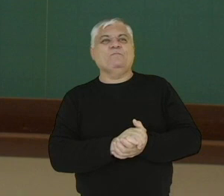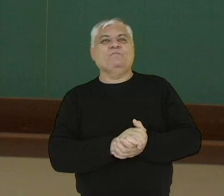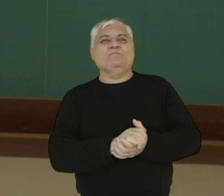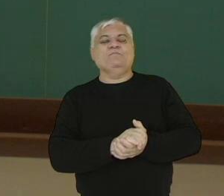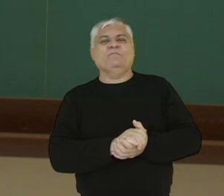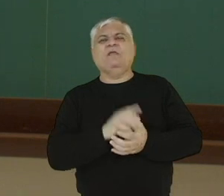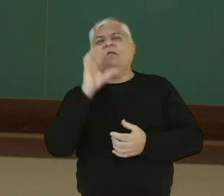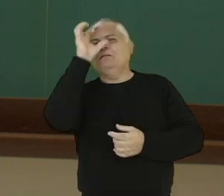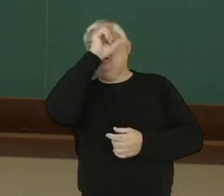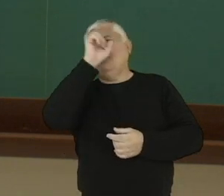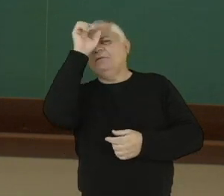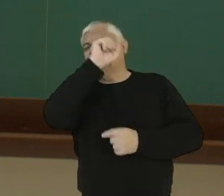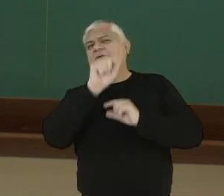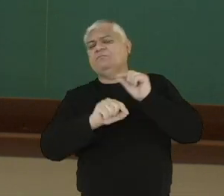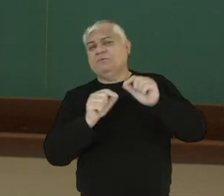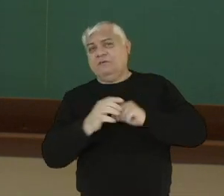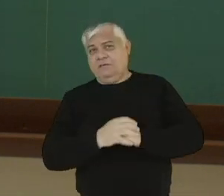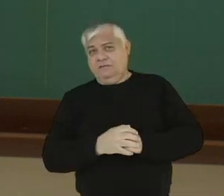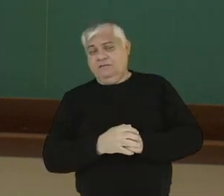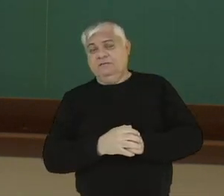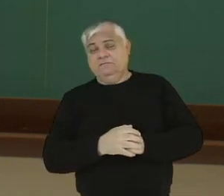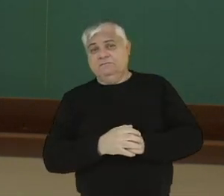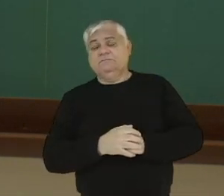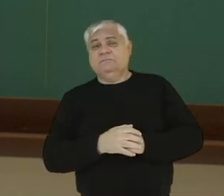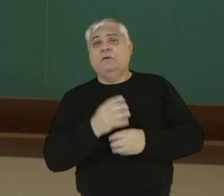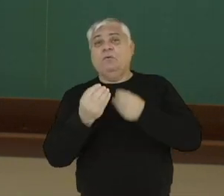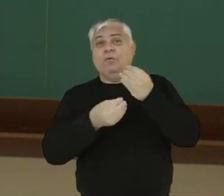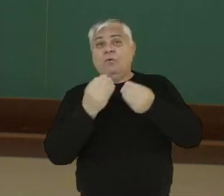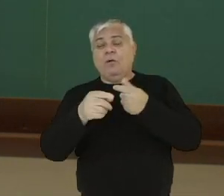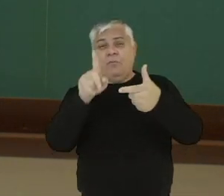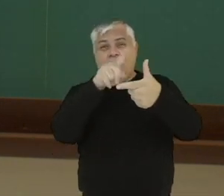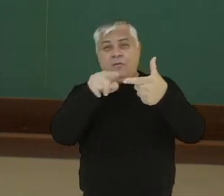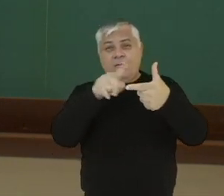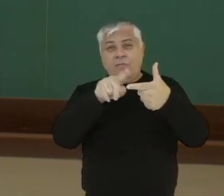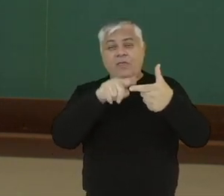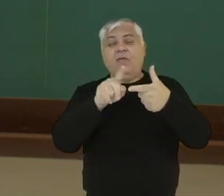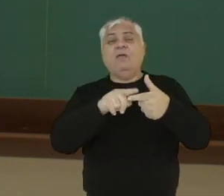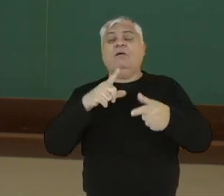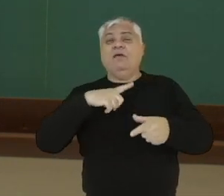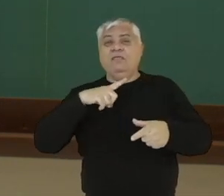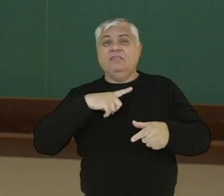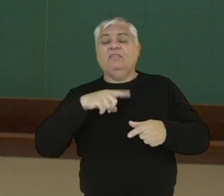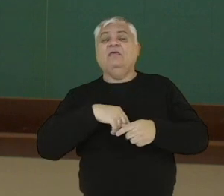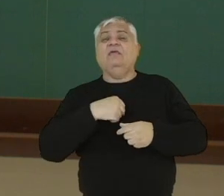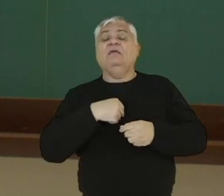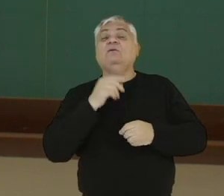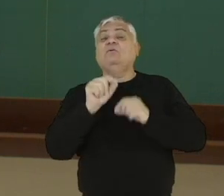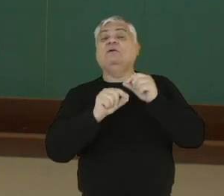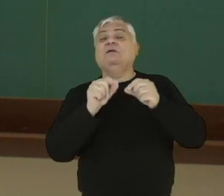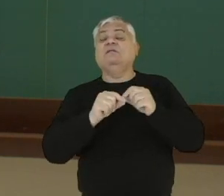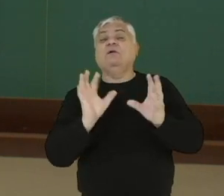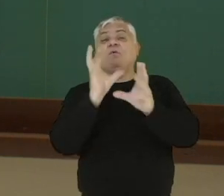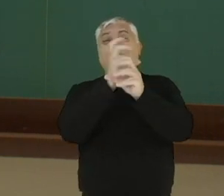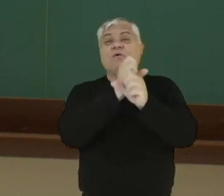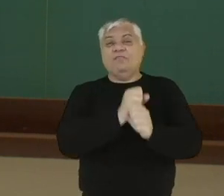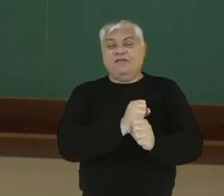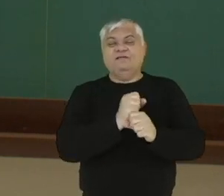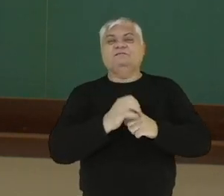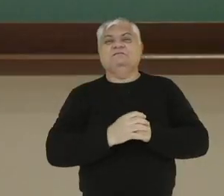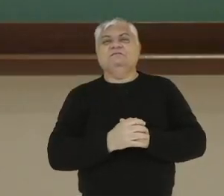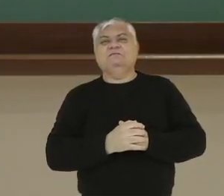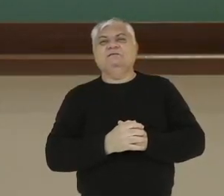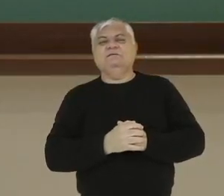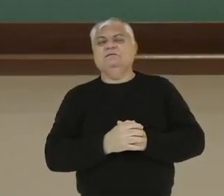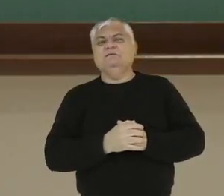Então, o que nós vimos? Nós vimos a resolução de situações de problema envolvendo o princípio fundamental da contagem. Tá? O